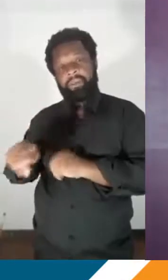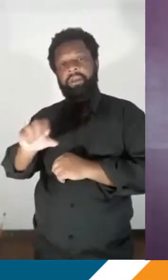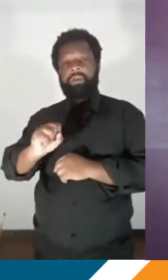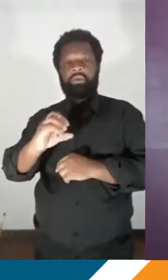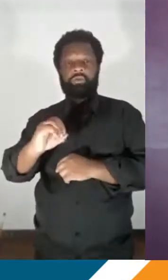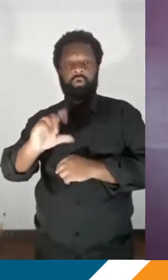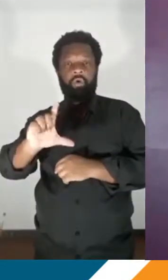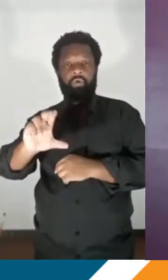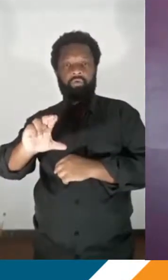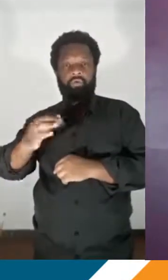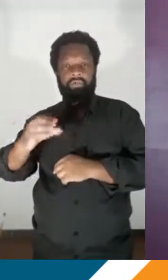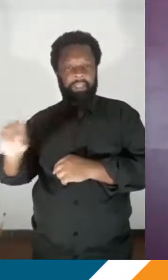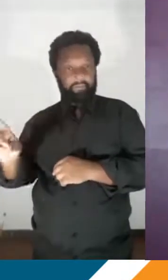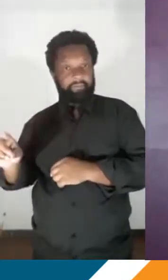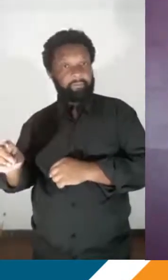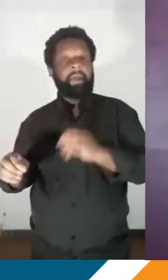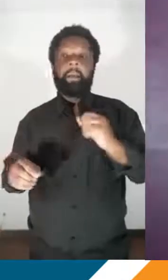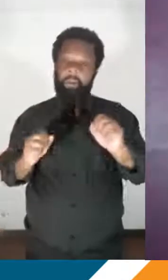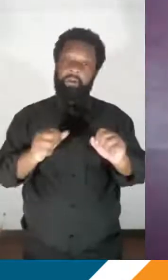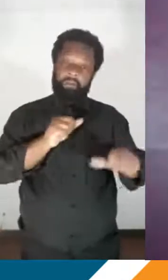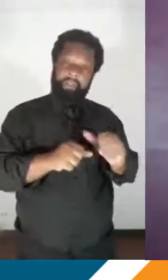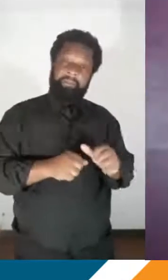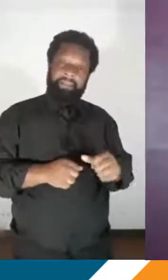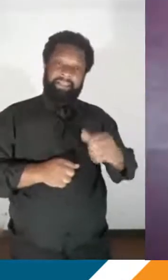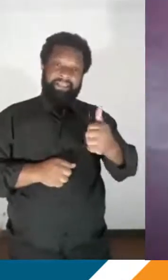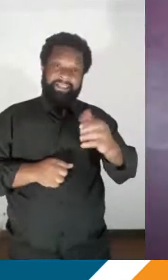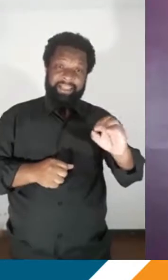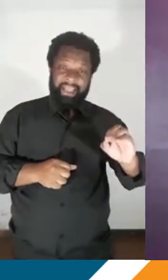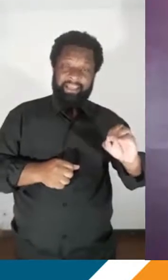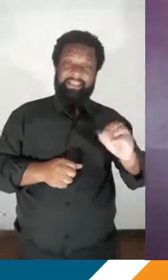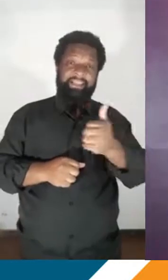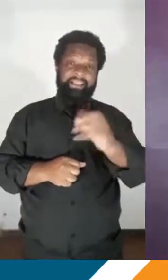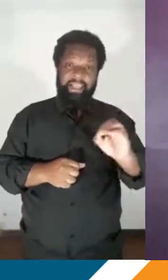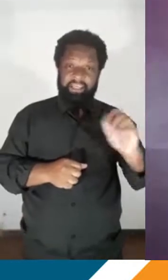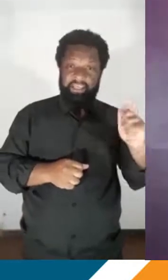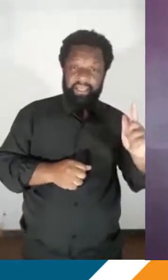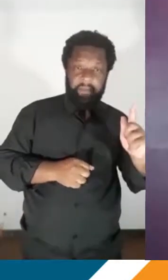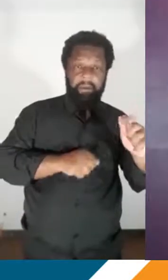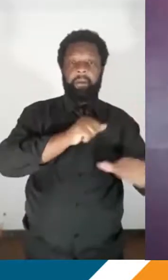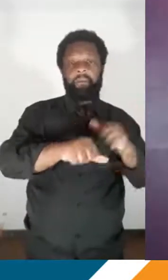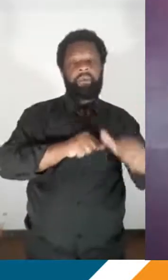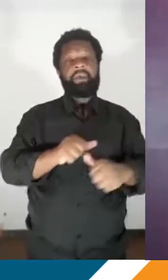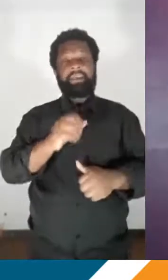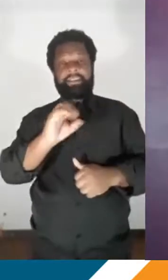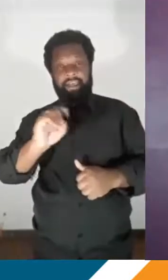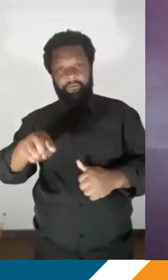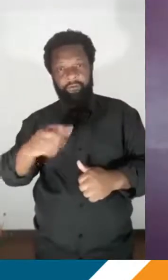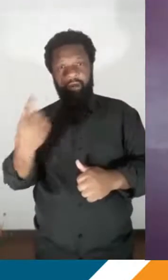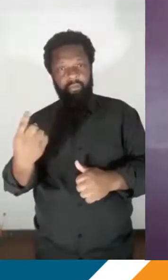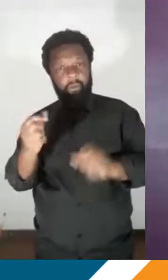de solução. Se eu quiser pegar os 10 gramas, eu vou botar aqui, ó, 10 gramas, aqui vai me dar 0,1. E aí eu